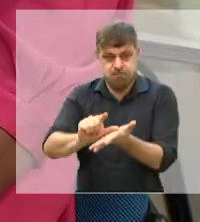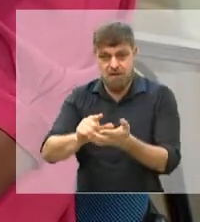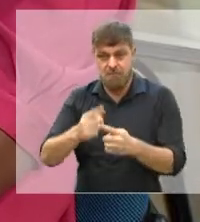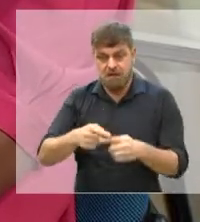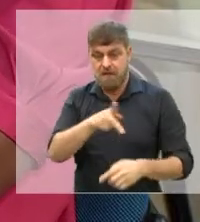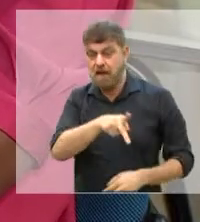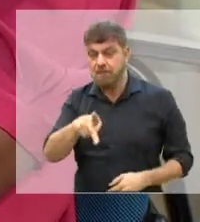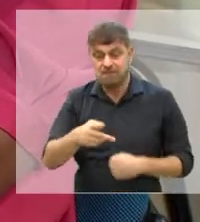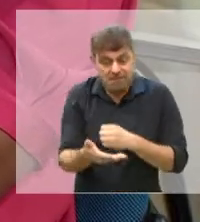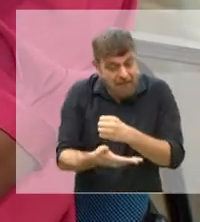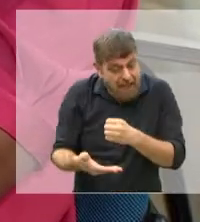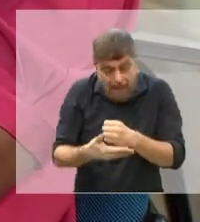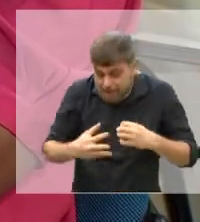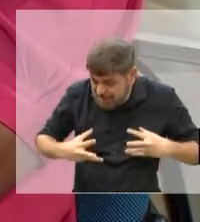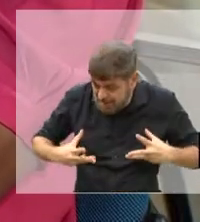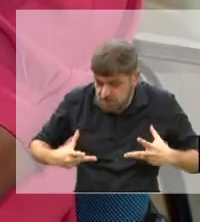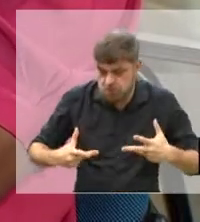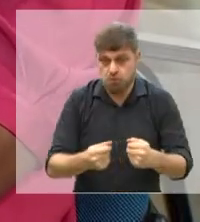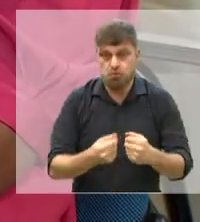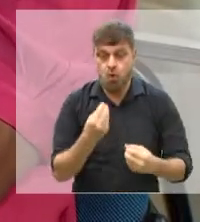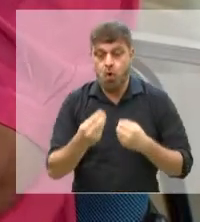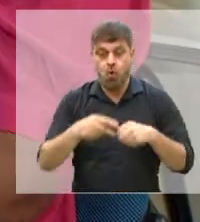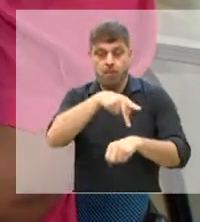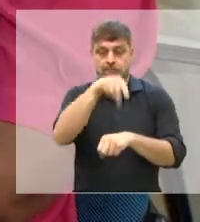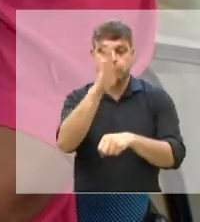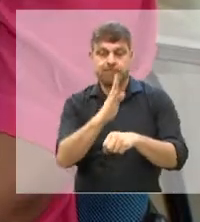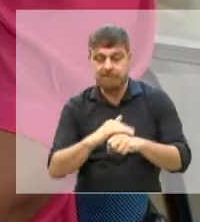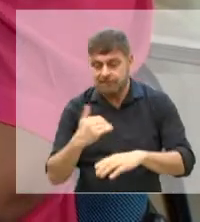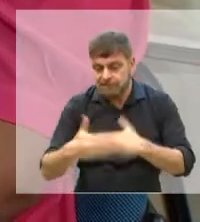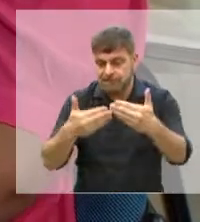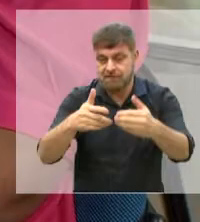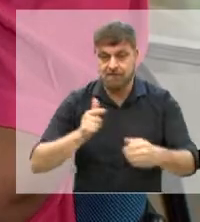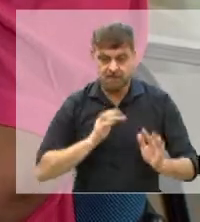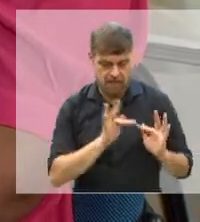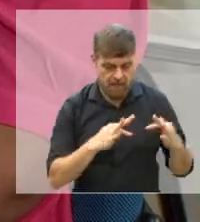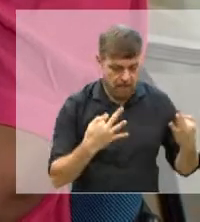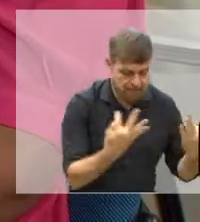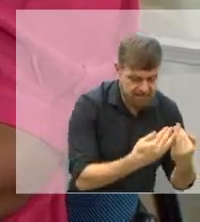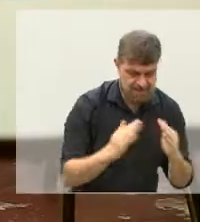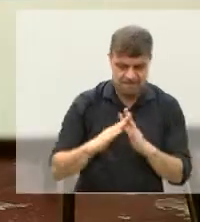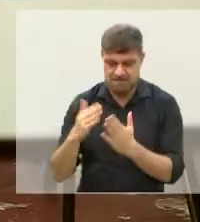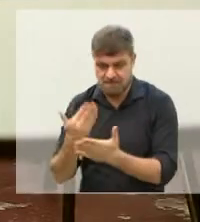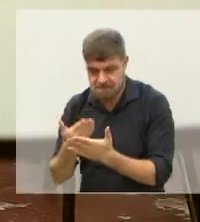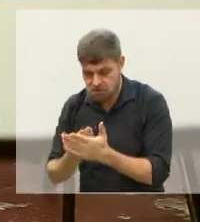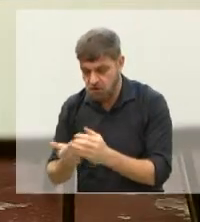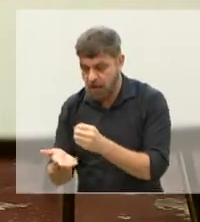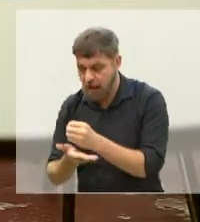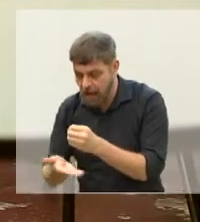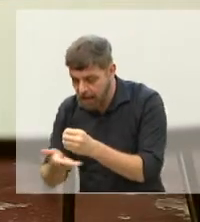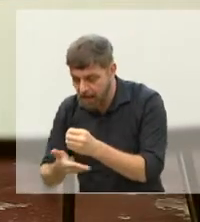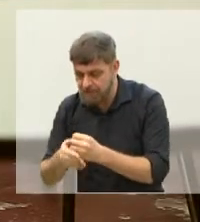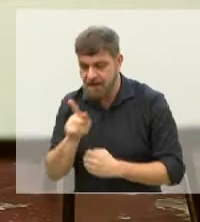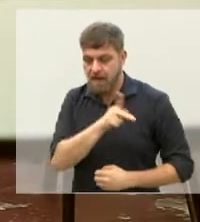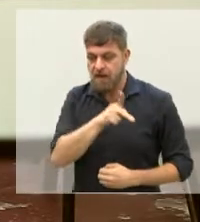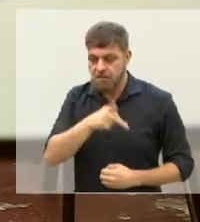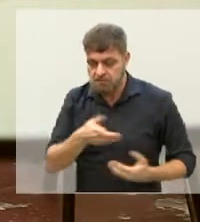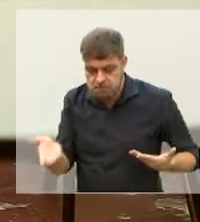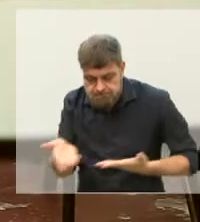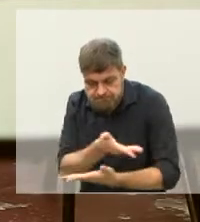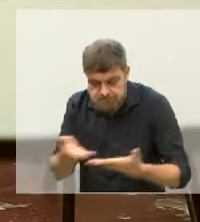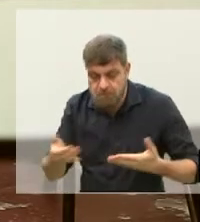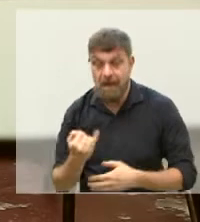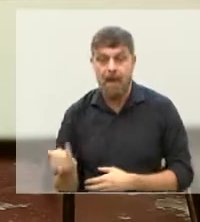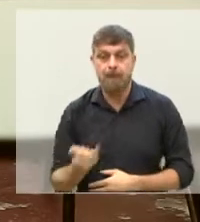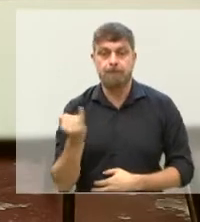profissão que é a base de tudo, né? Do desenvolvimento. Não, tem a família e tem a escola, né? Então, uma profissão Muito importante,